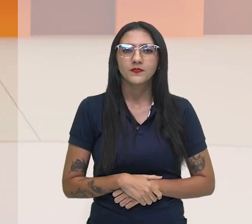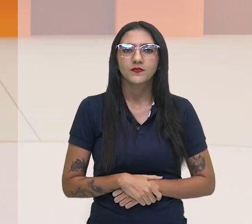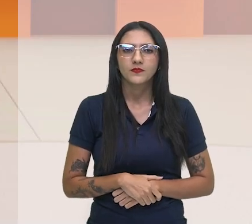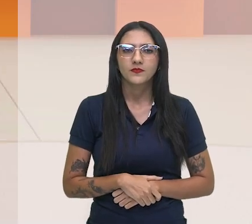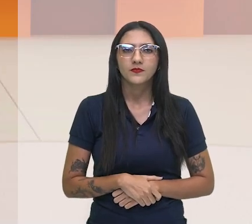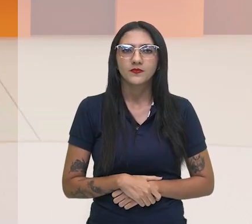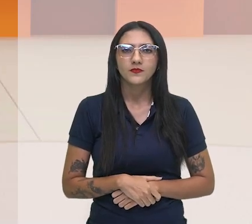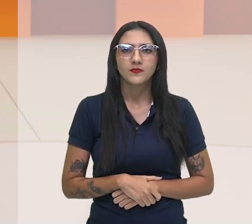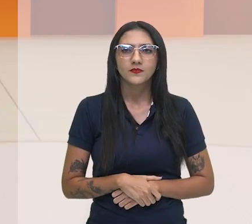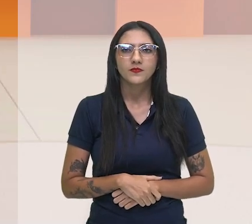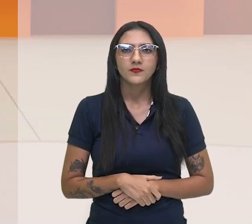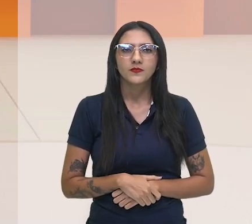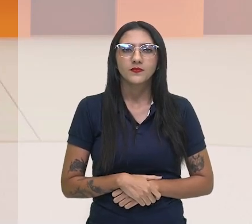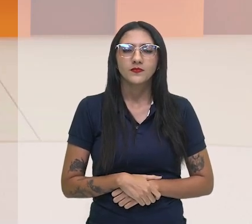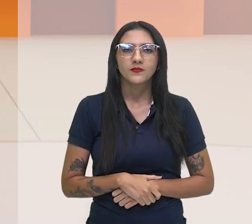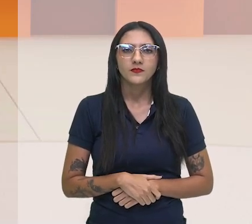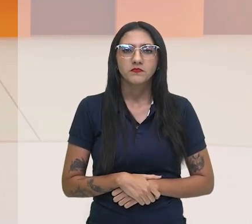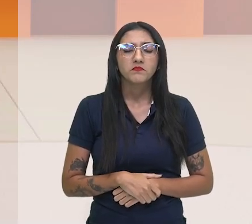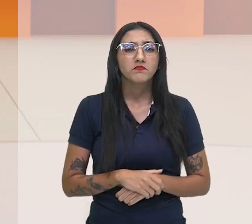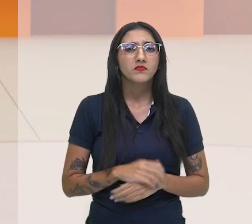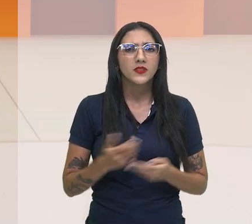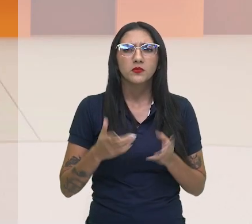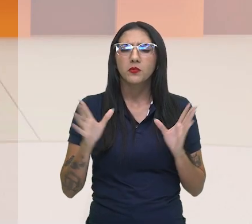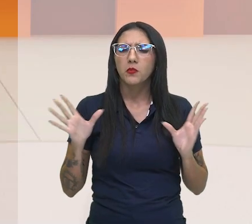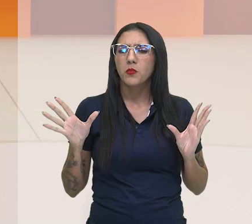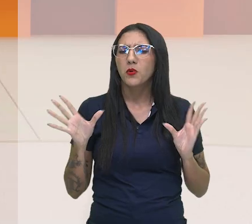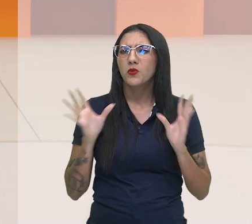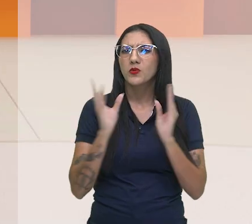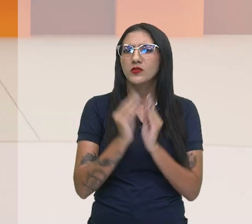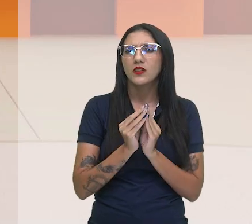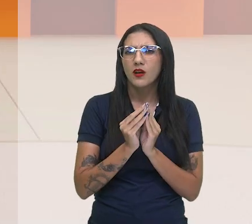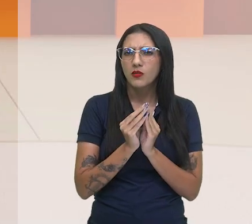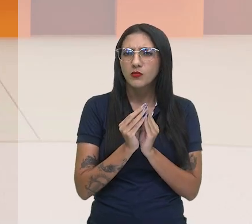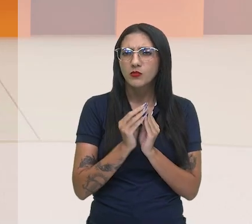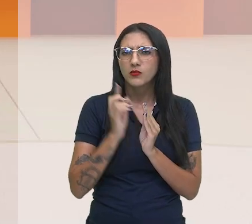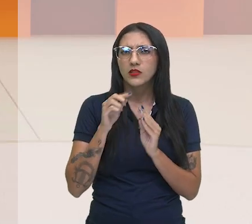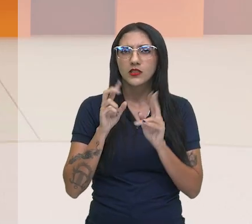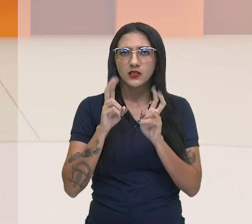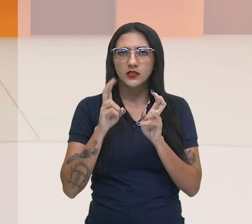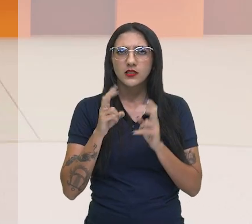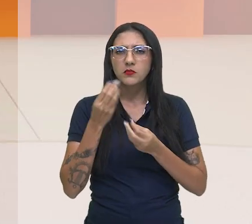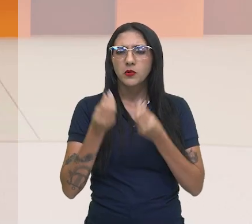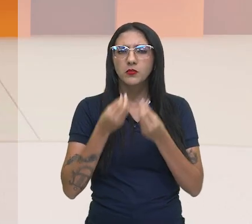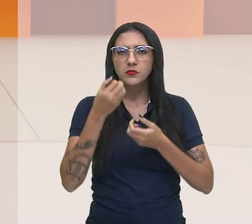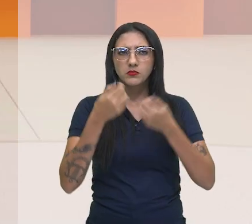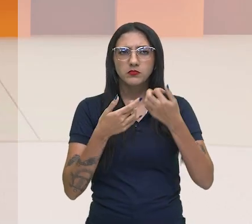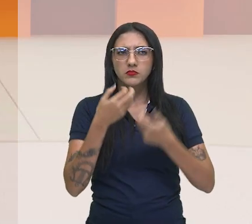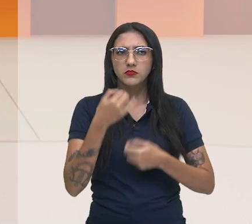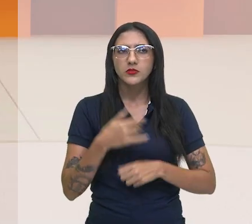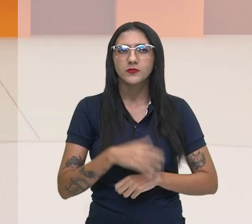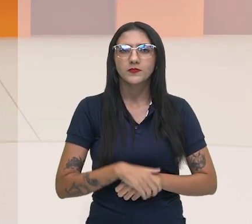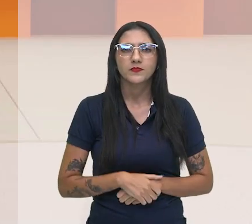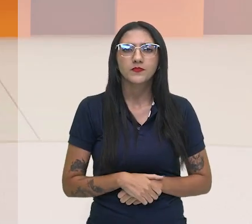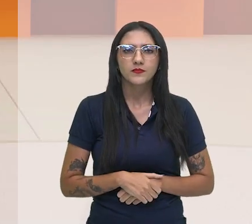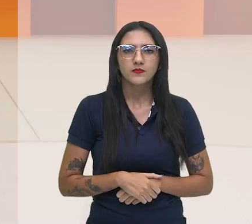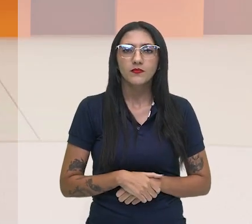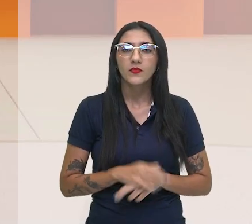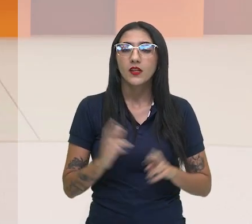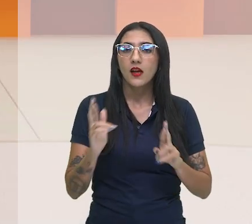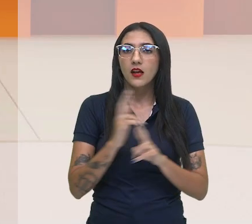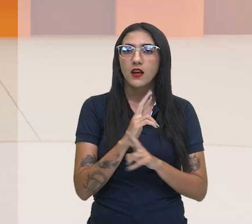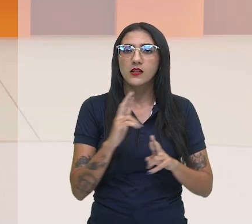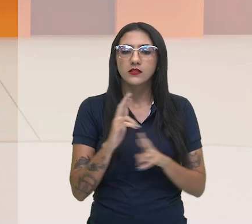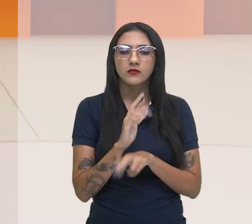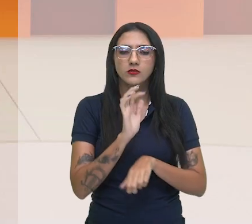só. Como conclusão disso tudo aqui, a gente tem que falar que a relação entre